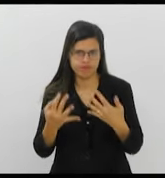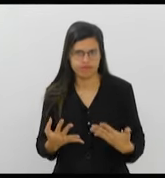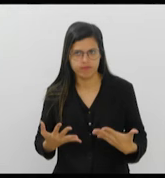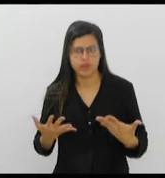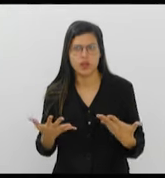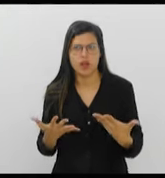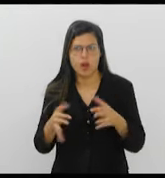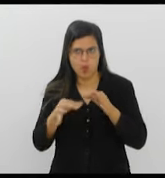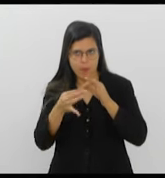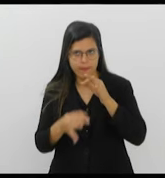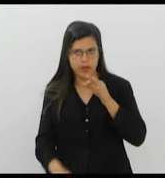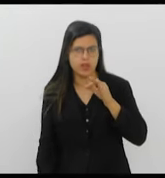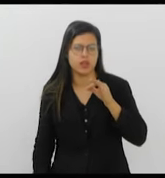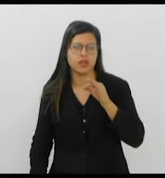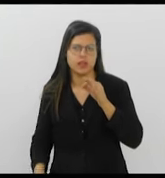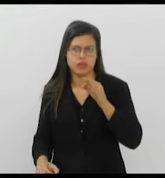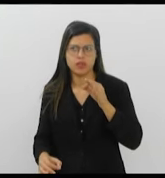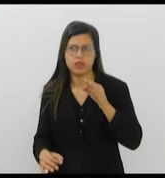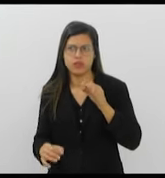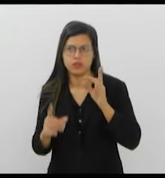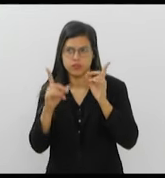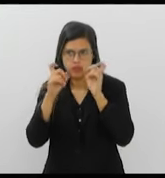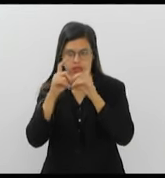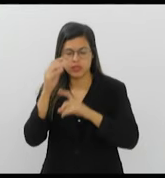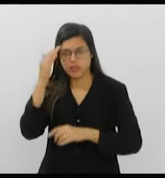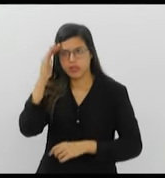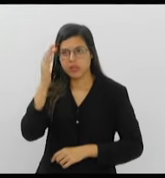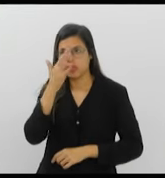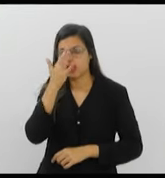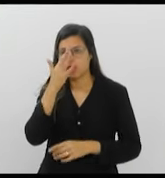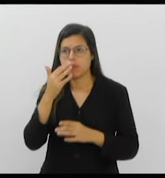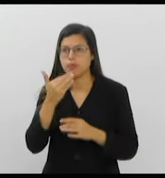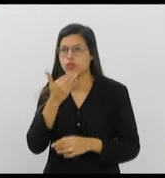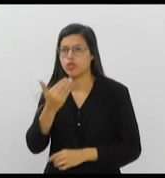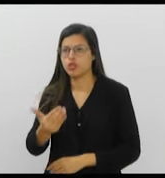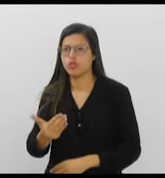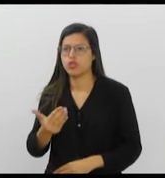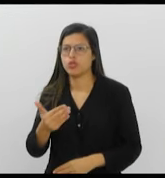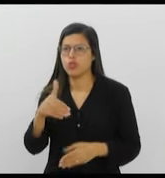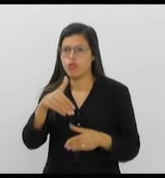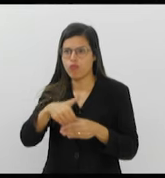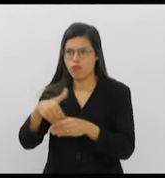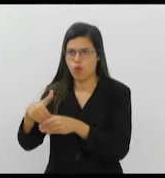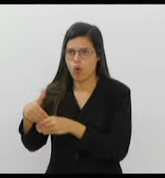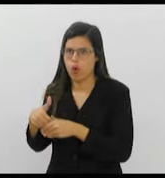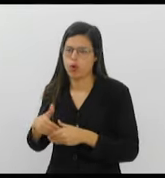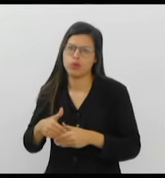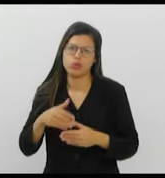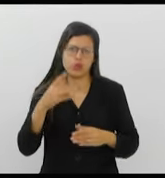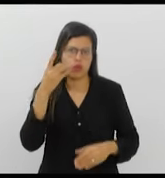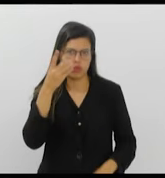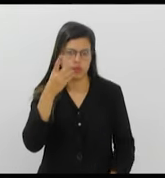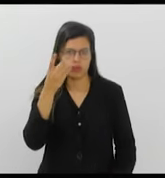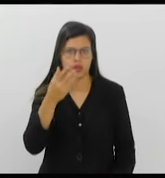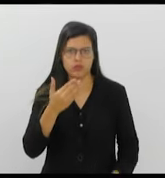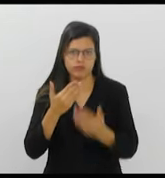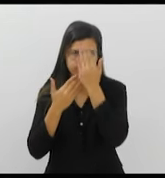comprida, difícil de entender, e, ao mesmo tempo, pedindo voto aos senhoras e senhores. Muito obrigado,